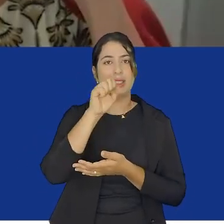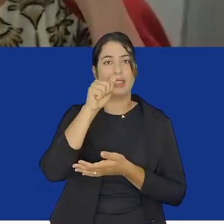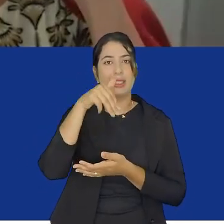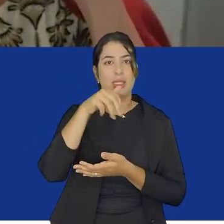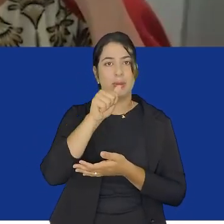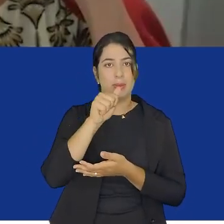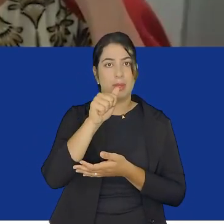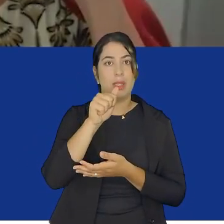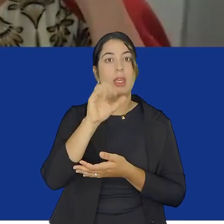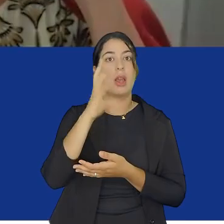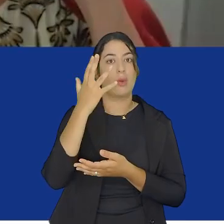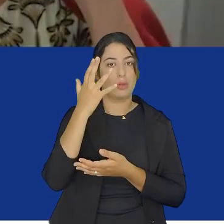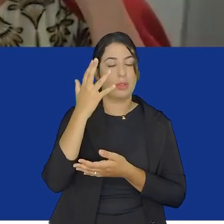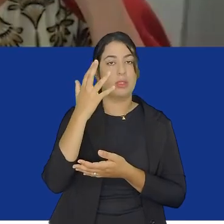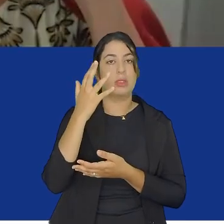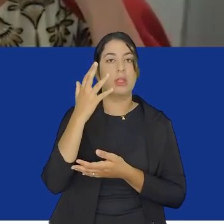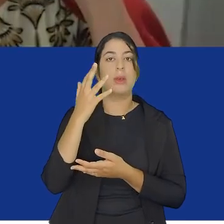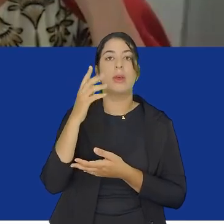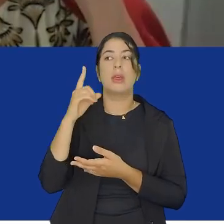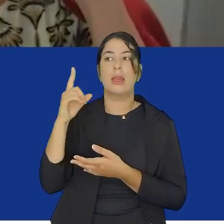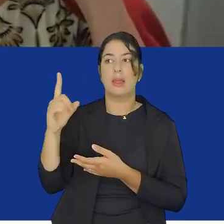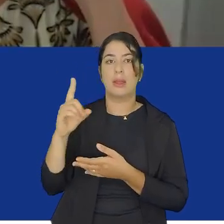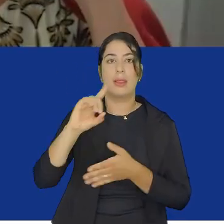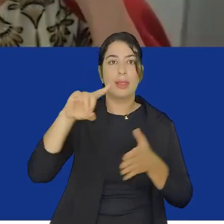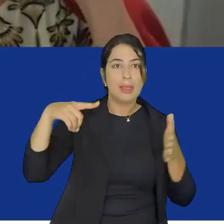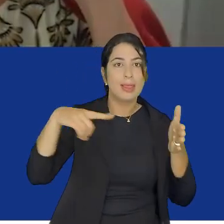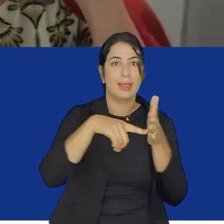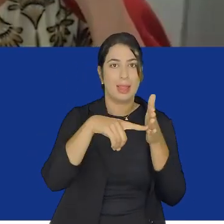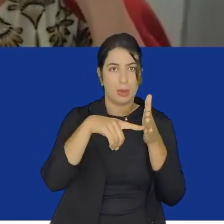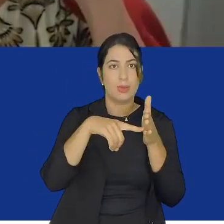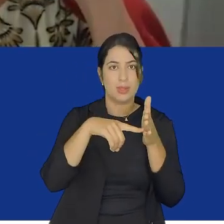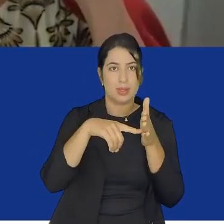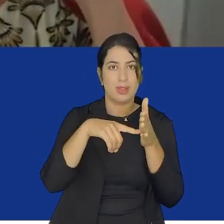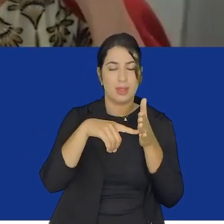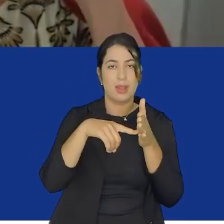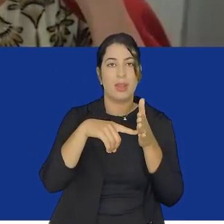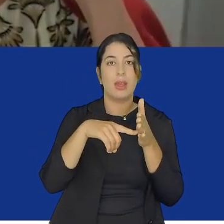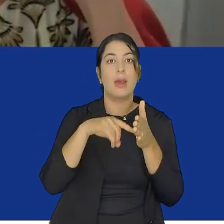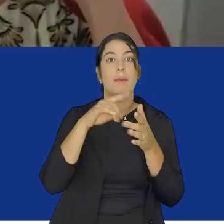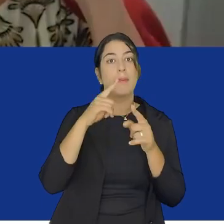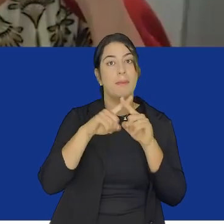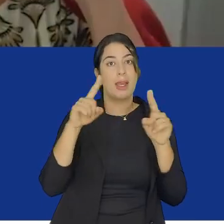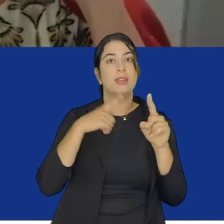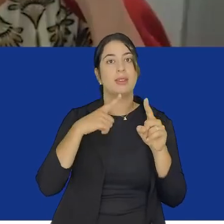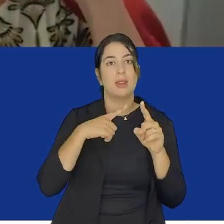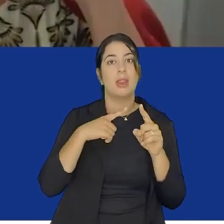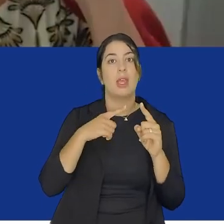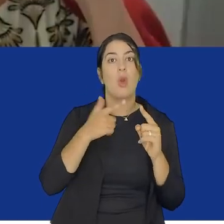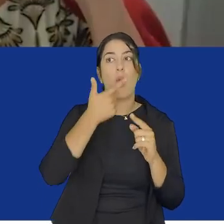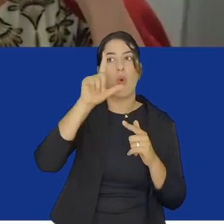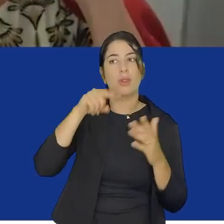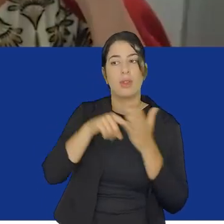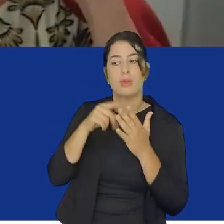ela era denunciada e ela noticiava assédio e também tinha uma notícia de assédio contra ela. Então, isso é muito possível. Então, eu vou pedir